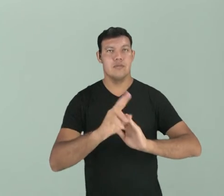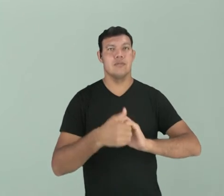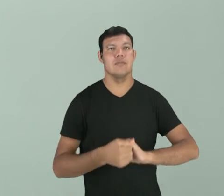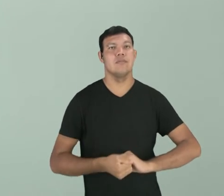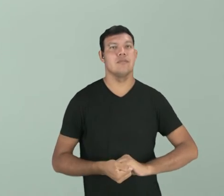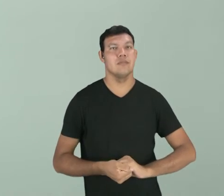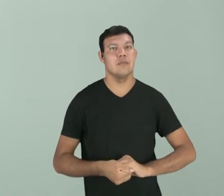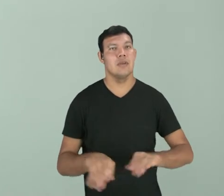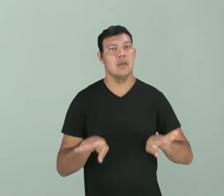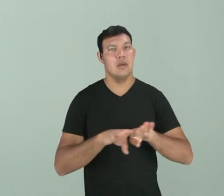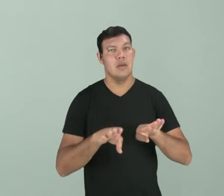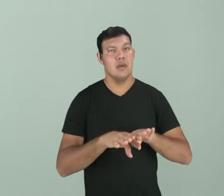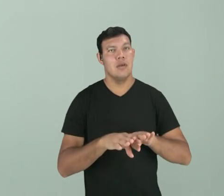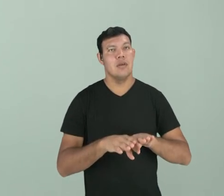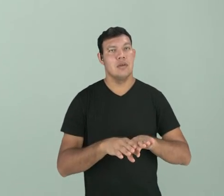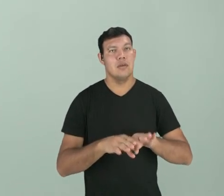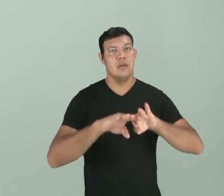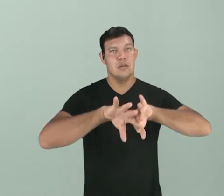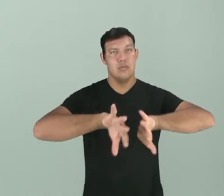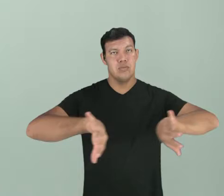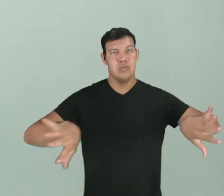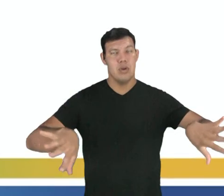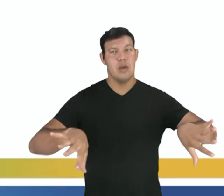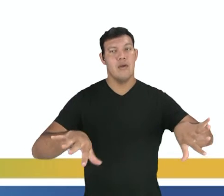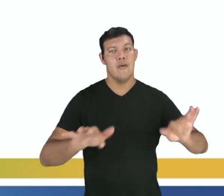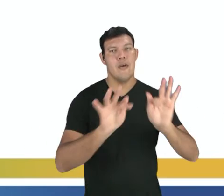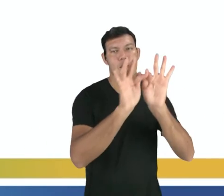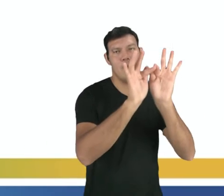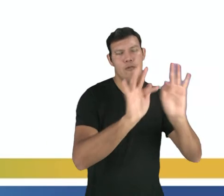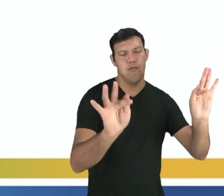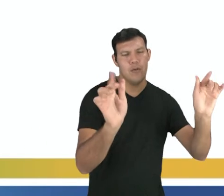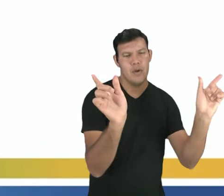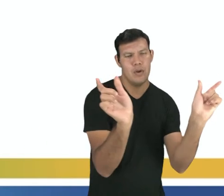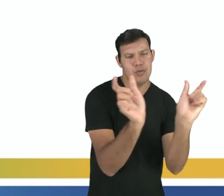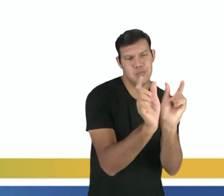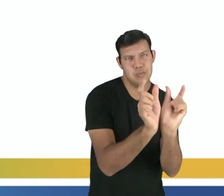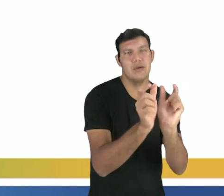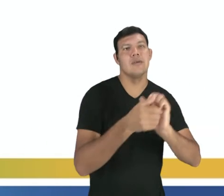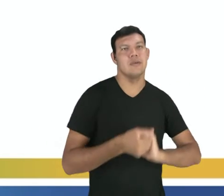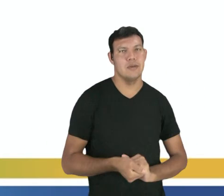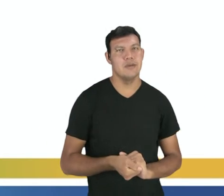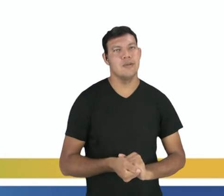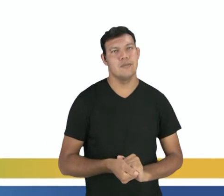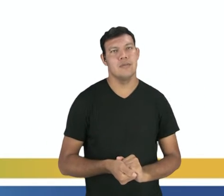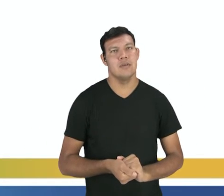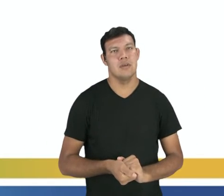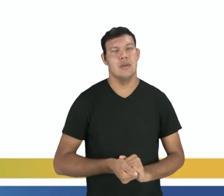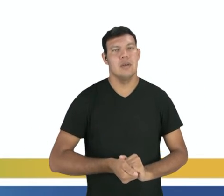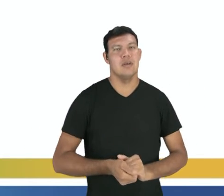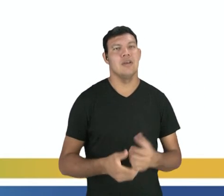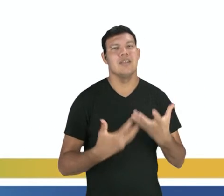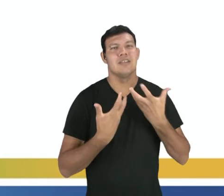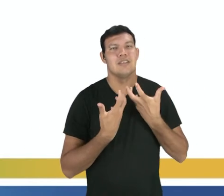mais também? Para separar orações reduzidas. Somente